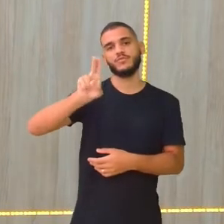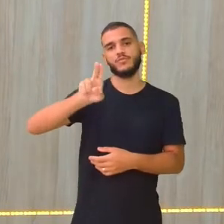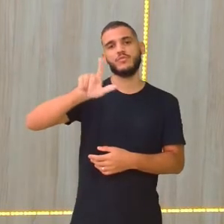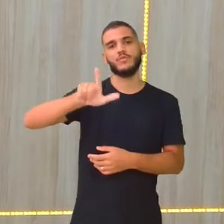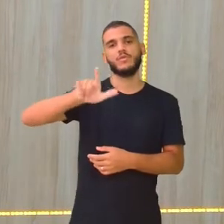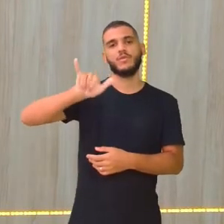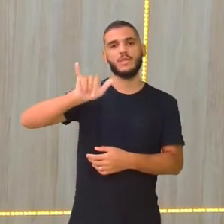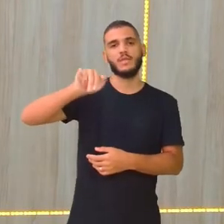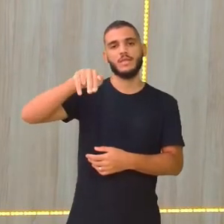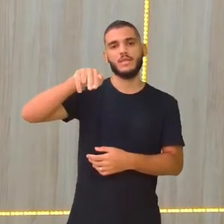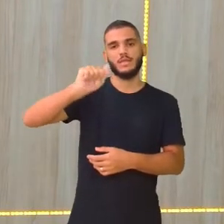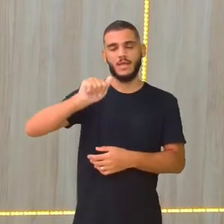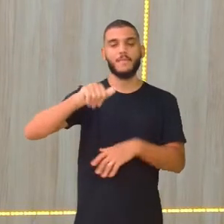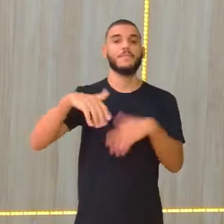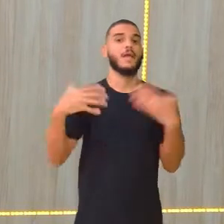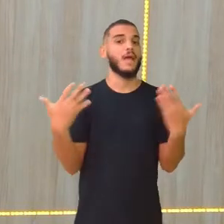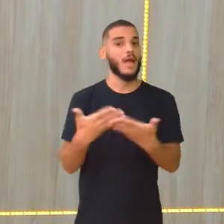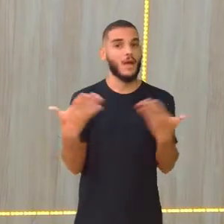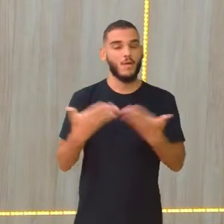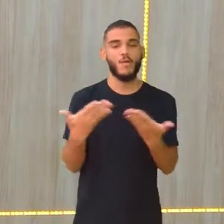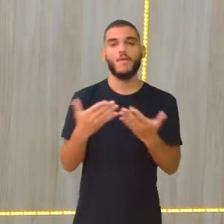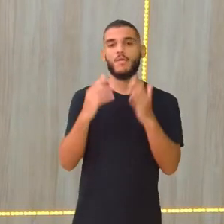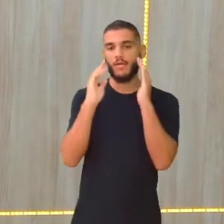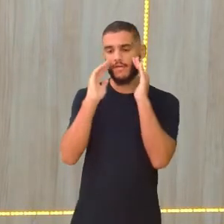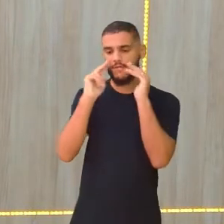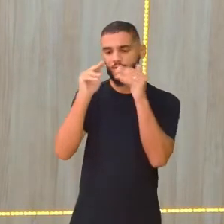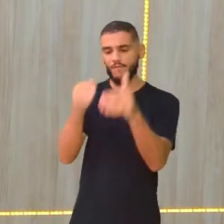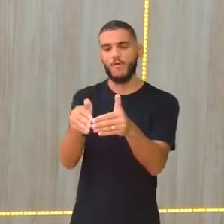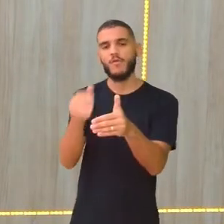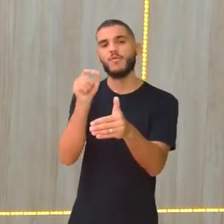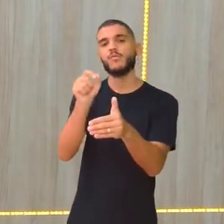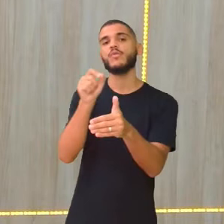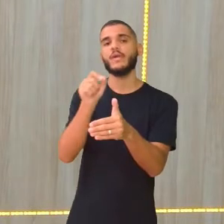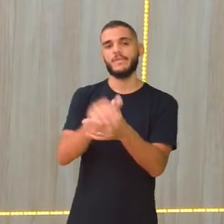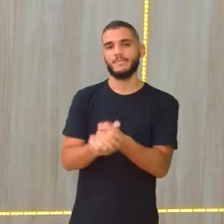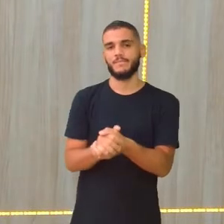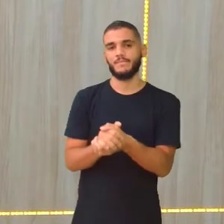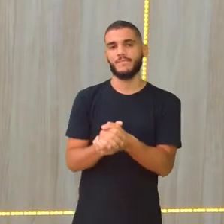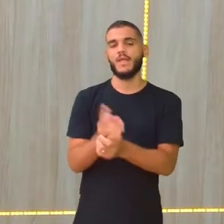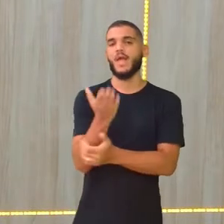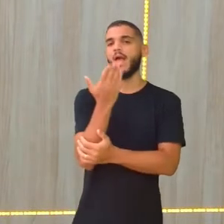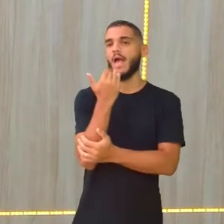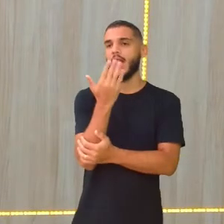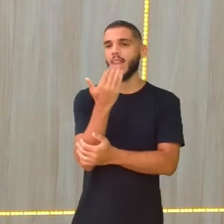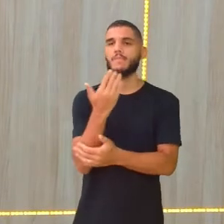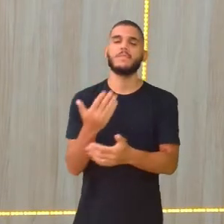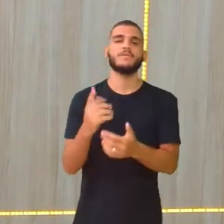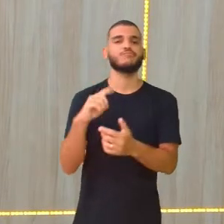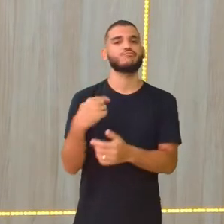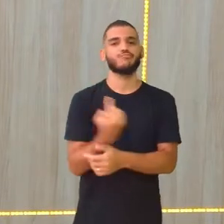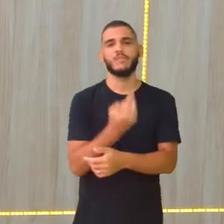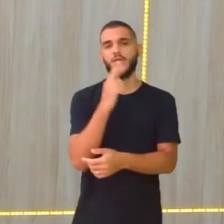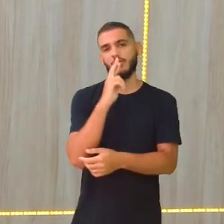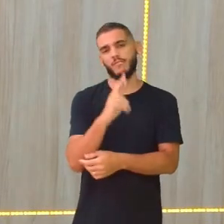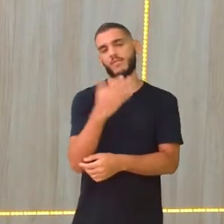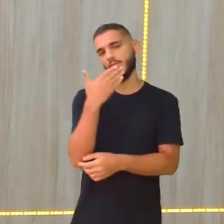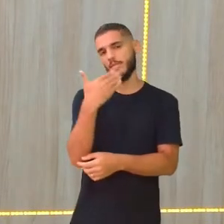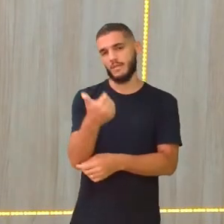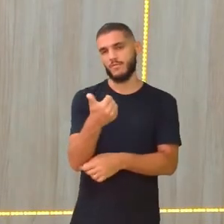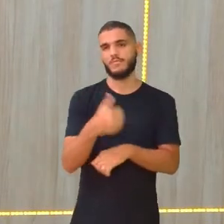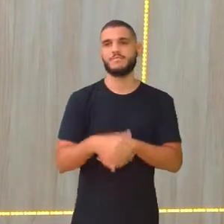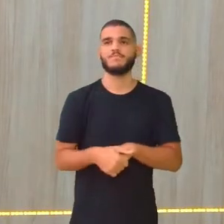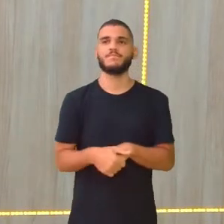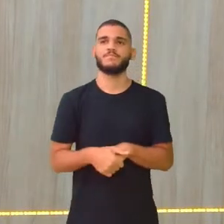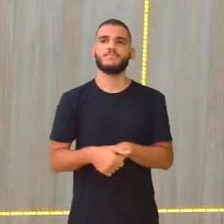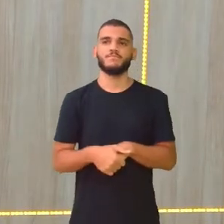conversar agora a respeito diretamente e, vamos dizer assim, pontualmente a questão aí de alimento, para a gente melhor responder aquele questionamento.